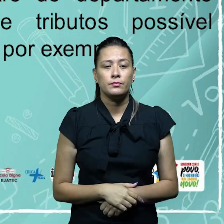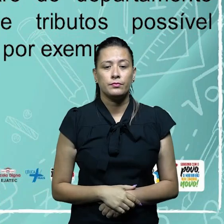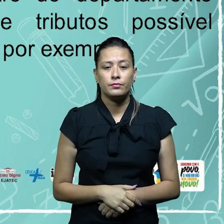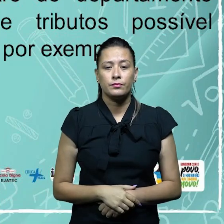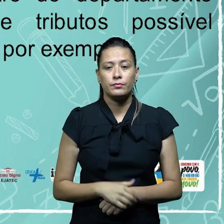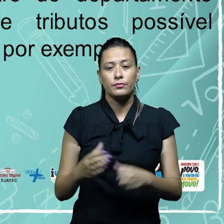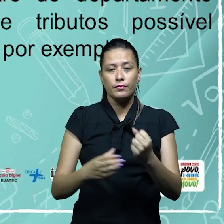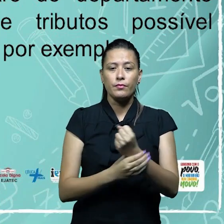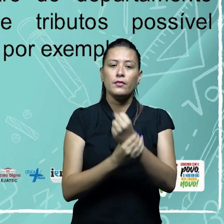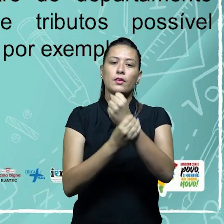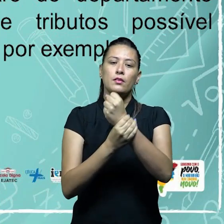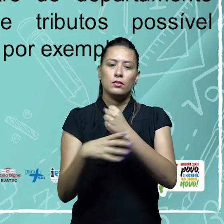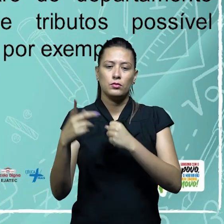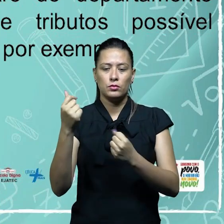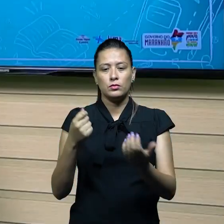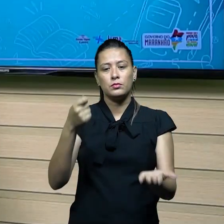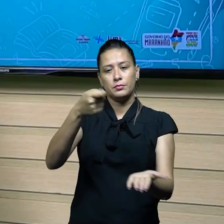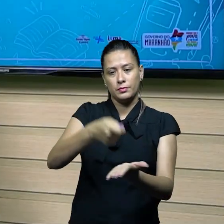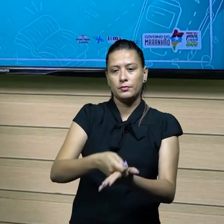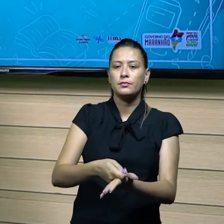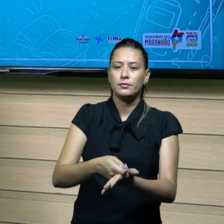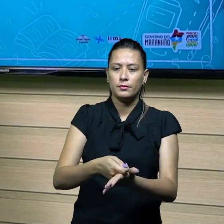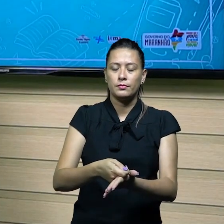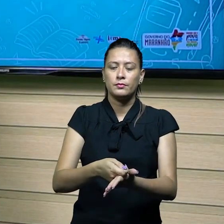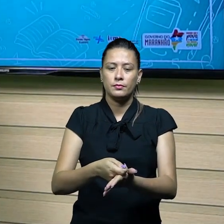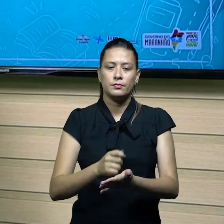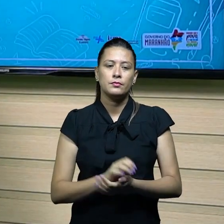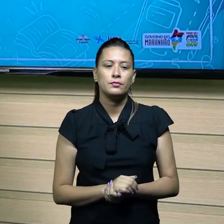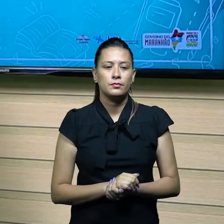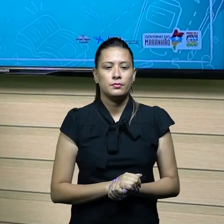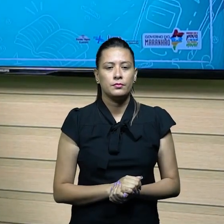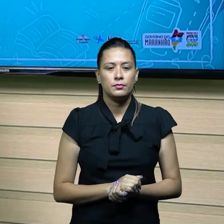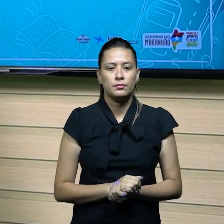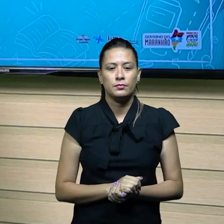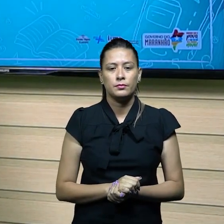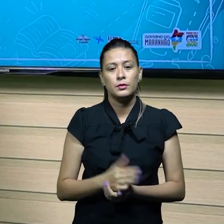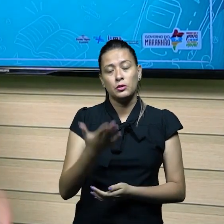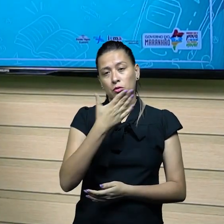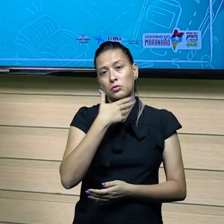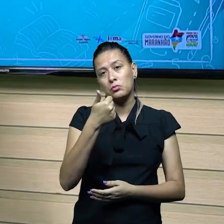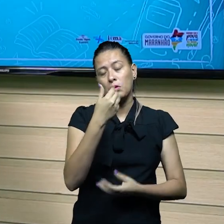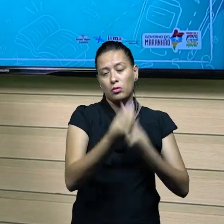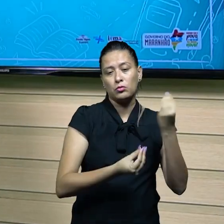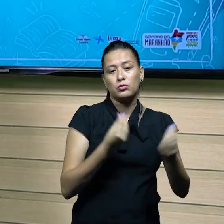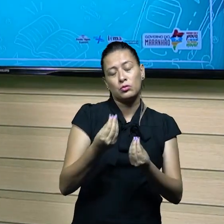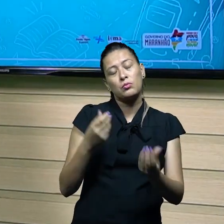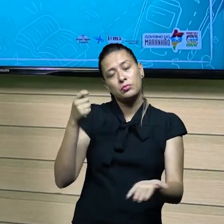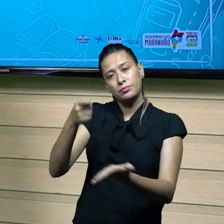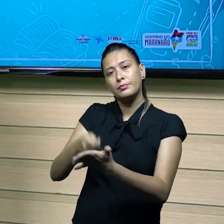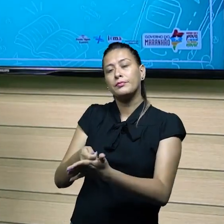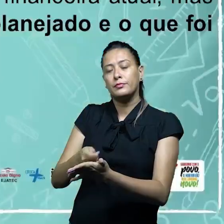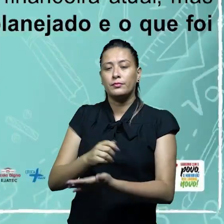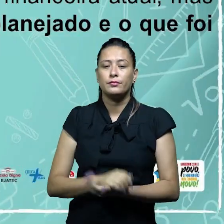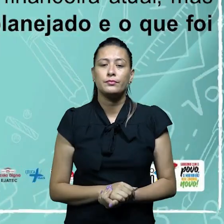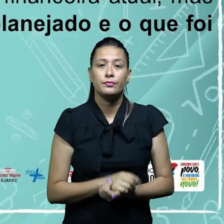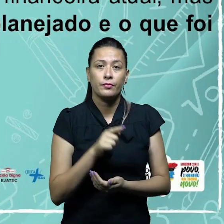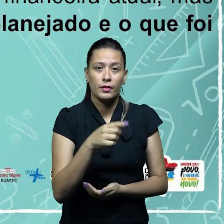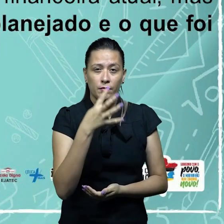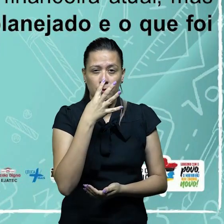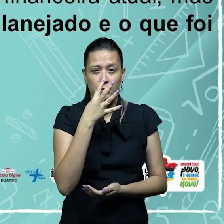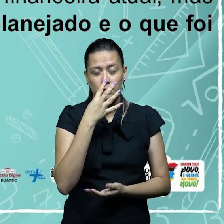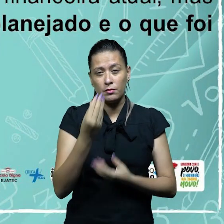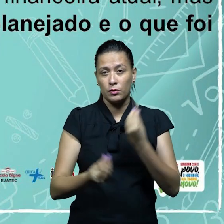regime tributário existente. Por exemplo, essa gestão de tributos aí vai analisar qual é o melhor regime que a minha empresa pode adotar naquele momento,